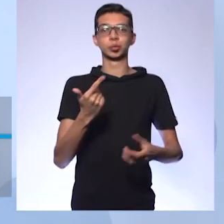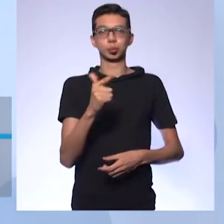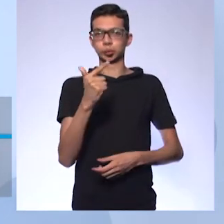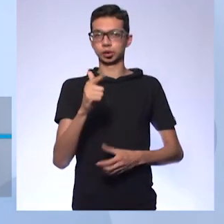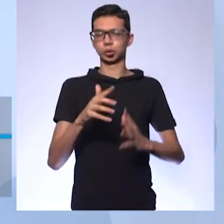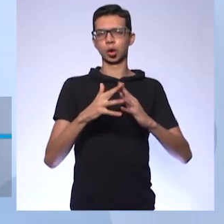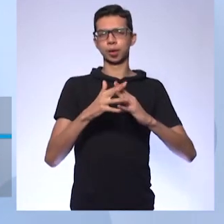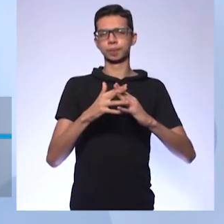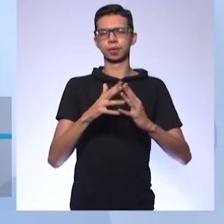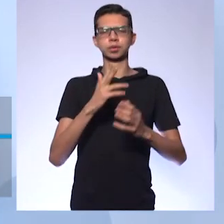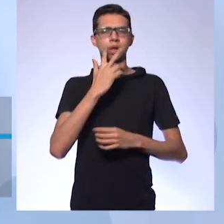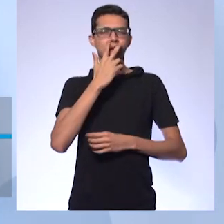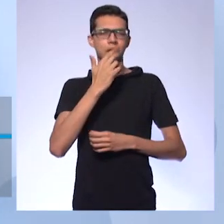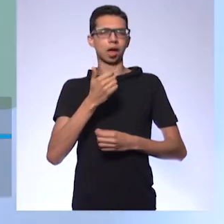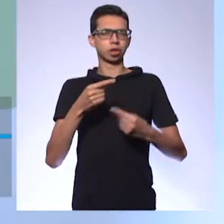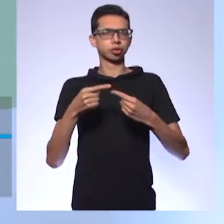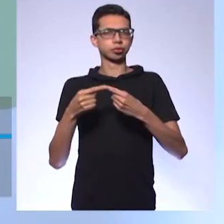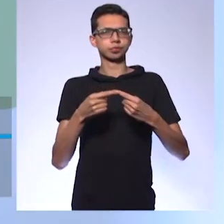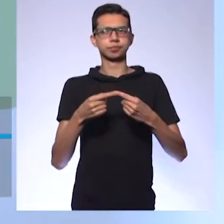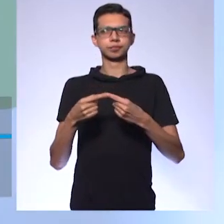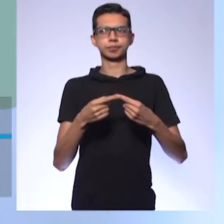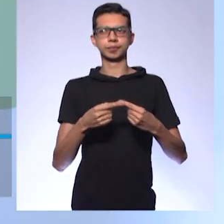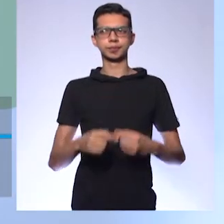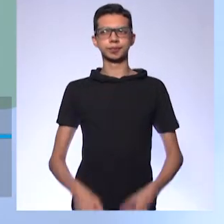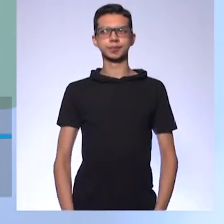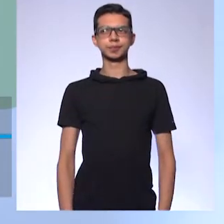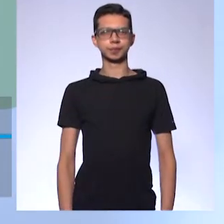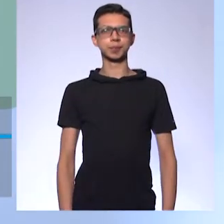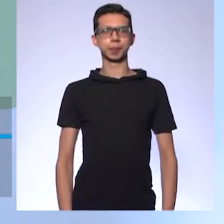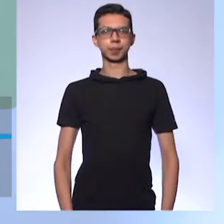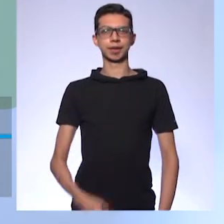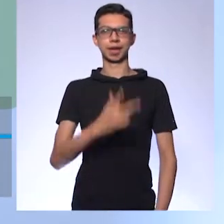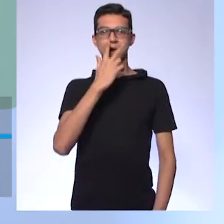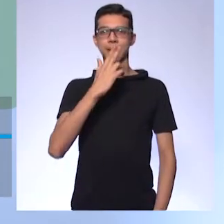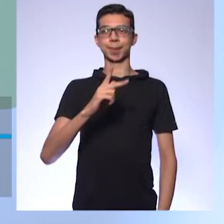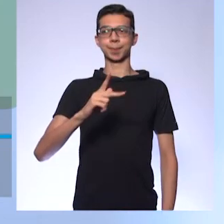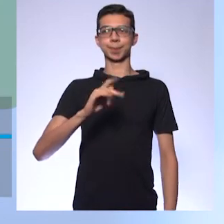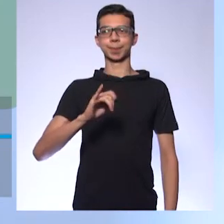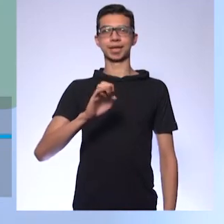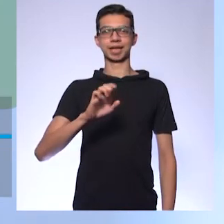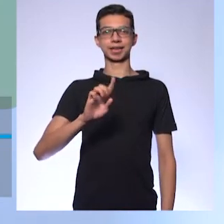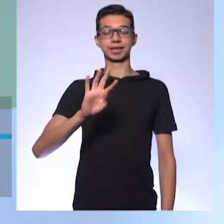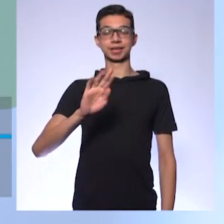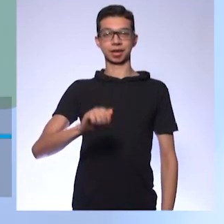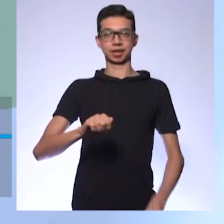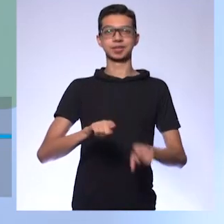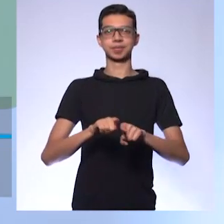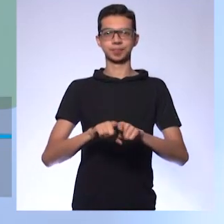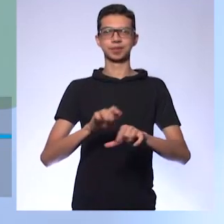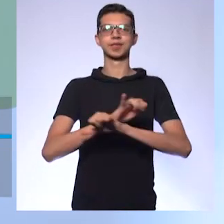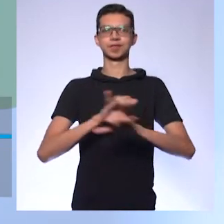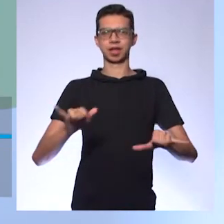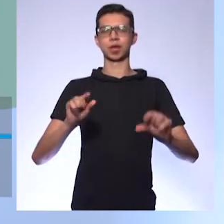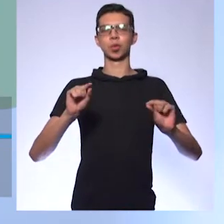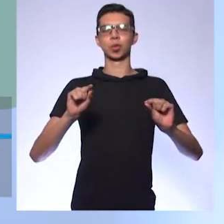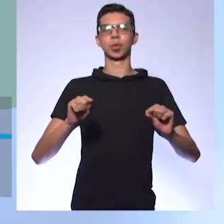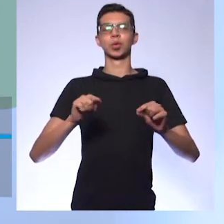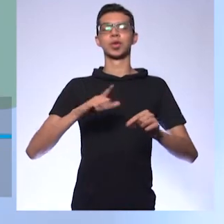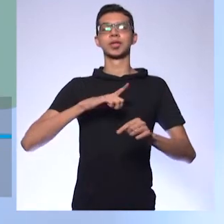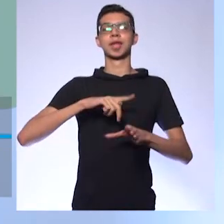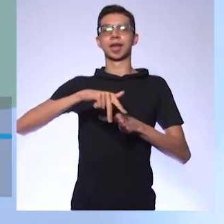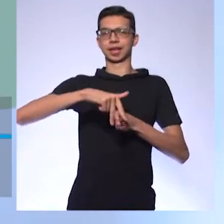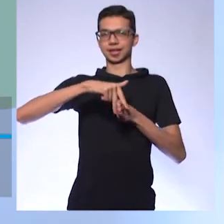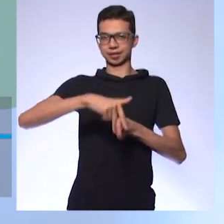sentido. A Pietra. Ai, gente, vocês têm uns nomes difíceis, pior que o meu, ó. Cavalheiros, feudalismo e escravidão.